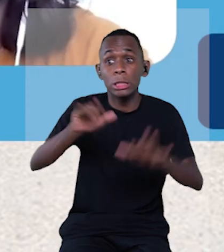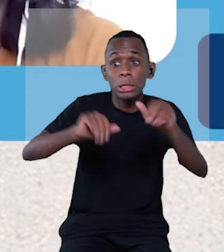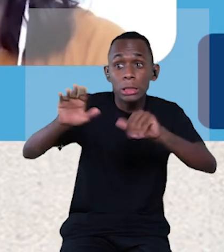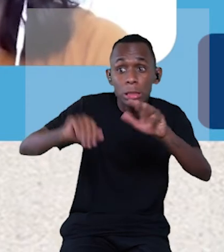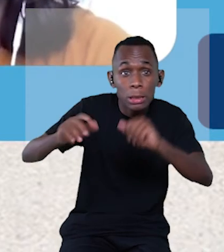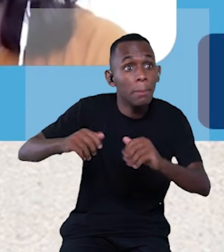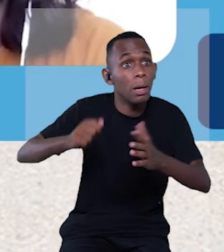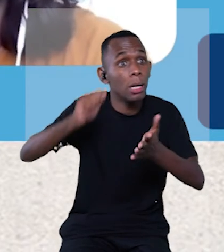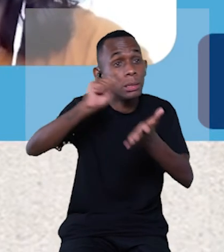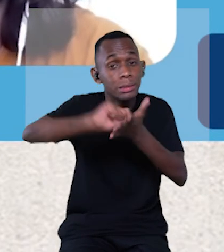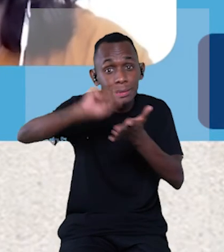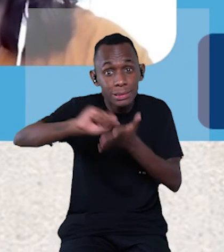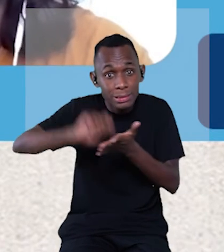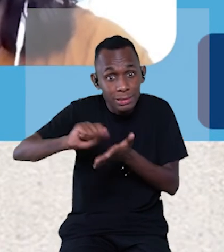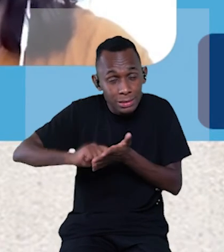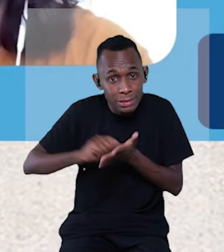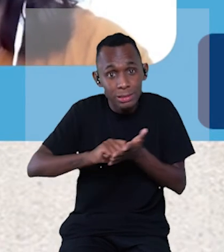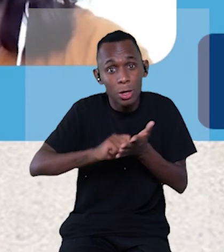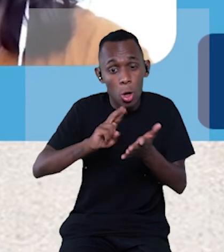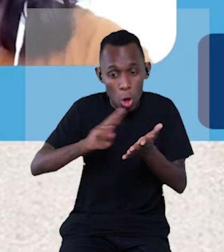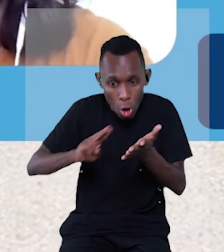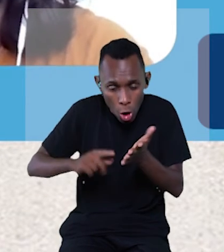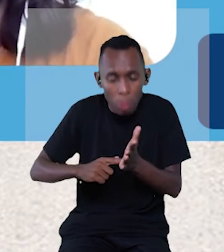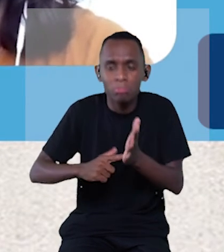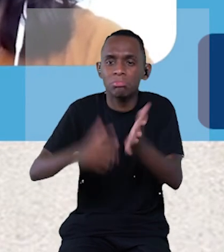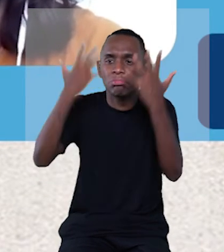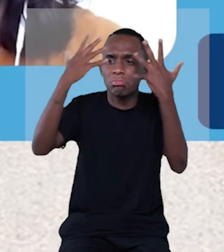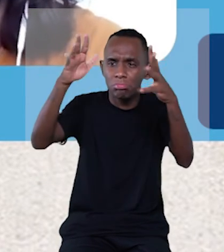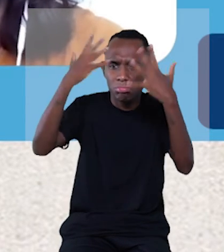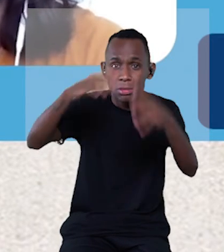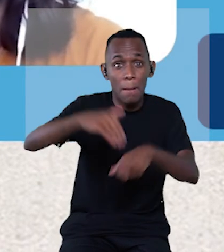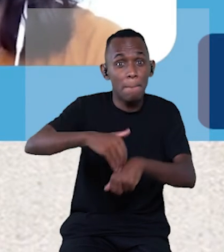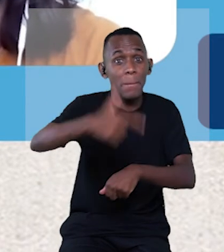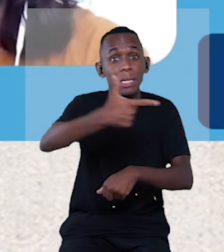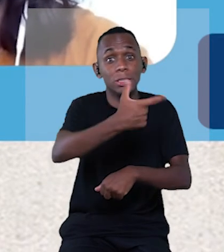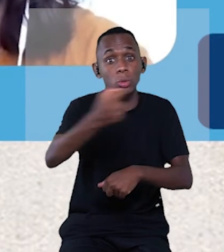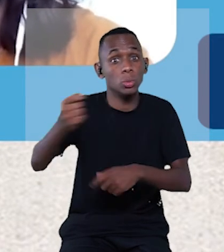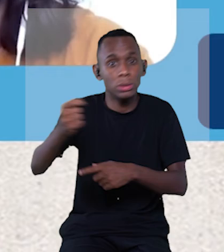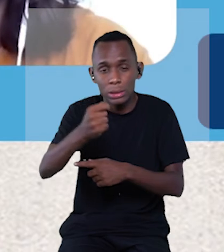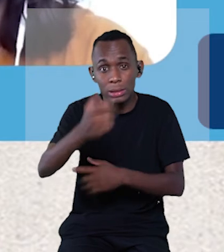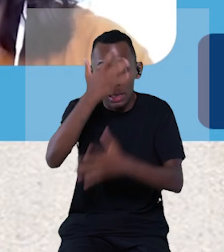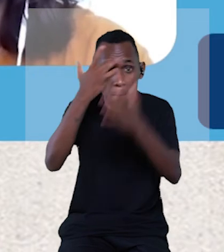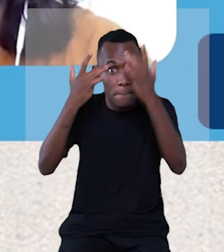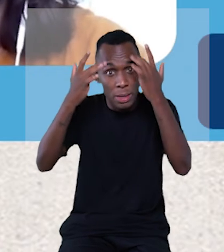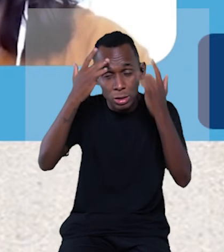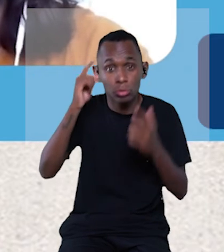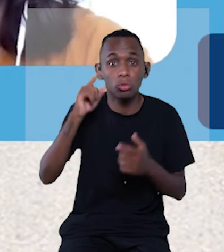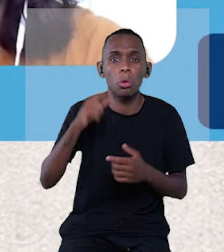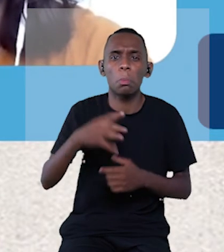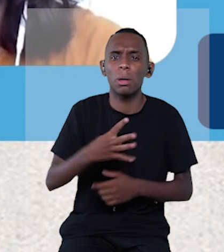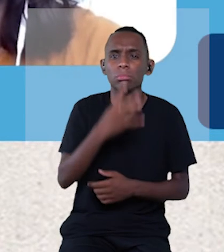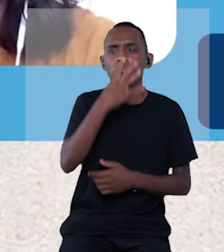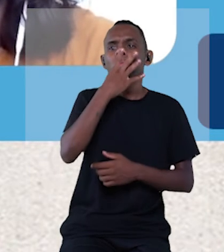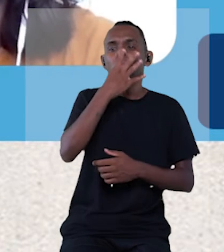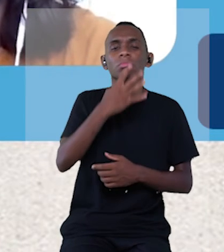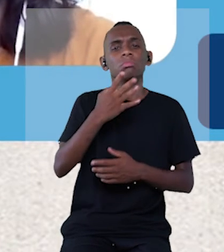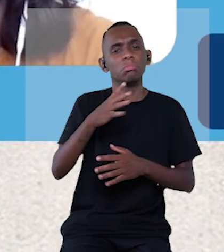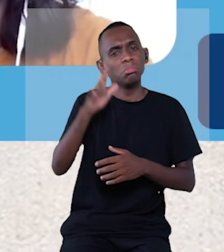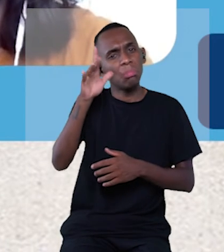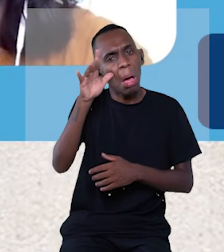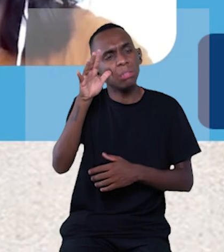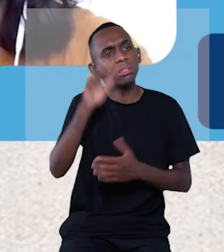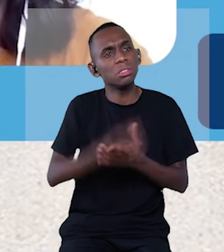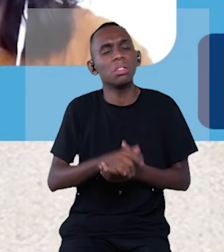Reunir gente para dar autógrafo igual o seu lançamento, né? Te parabenizando também, mais de 200 pessoas estiveram lá